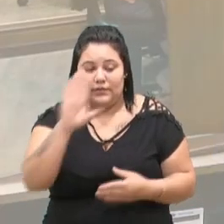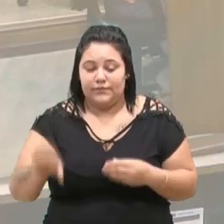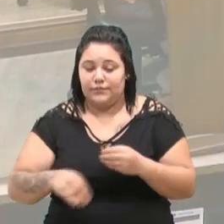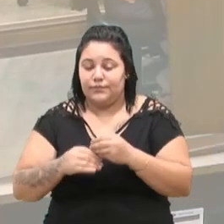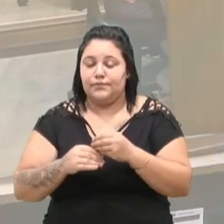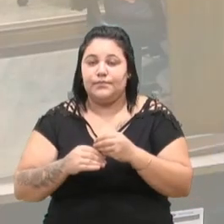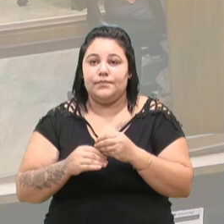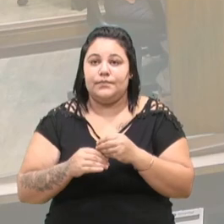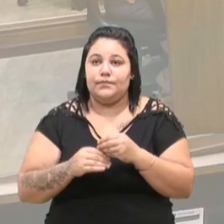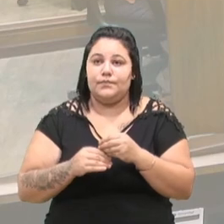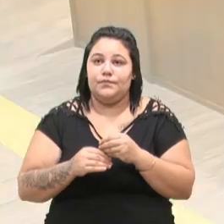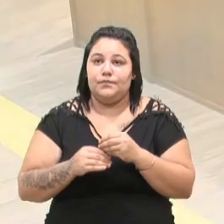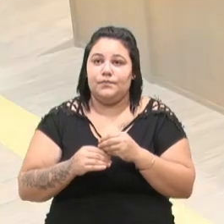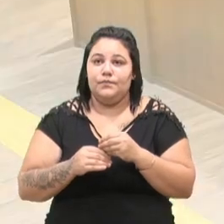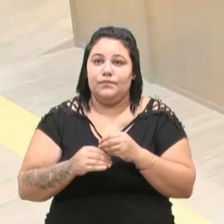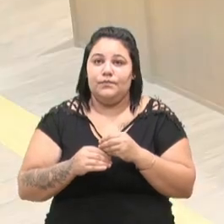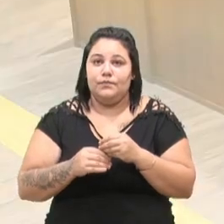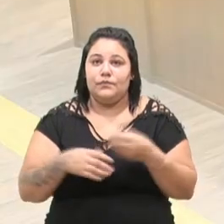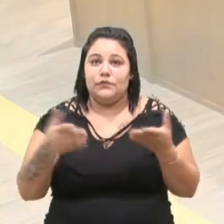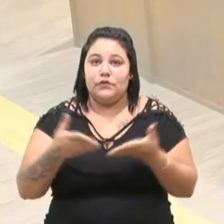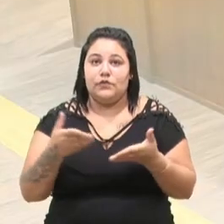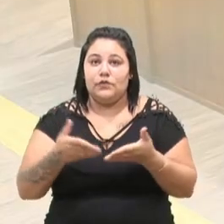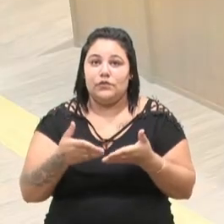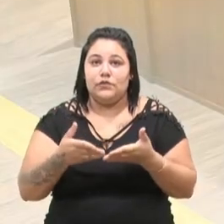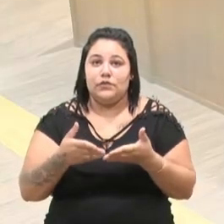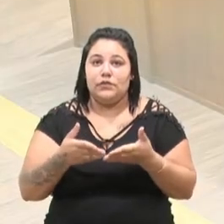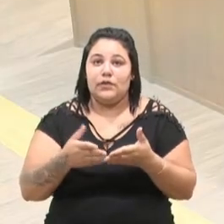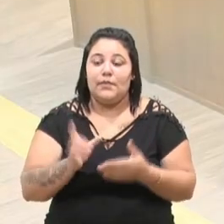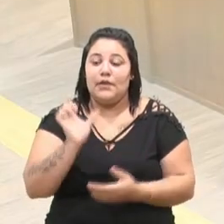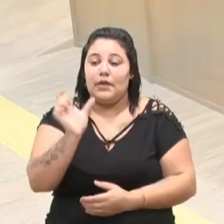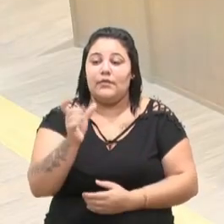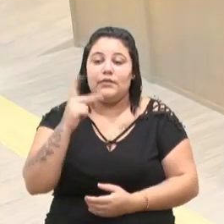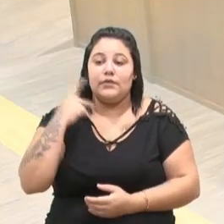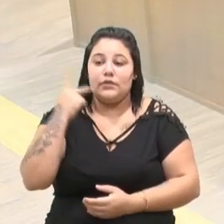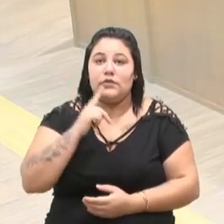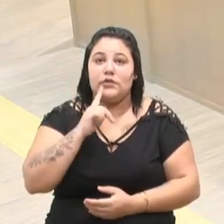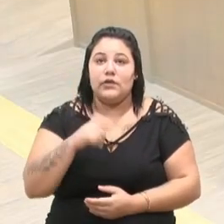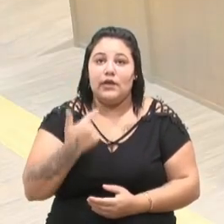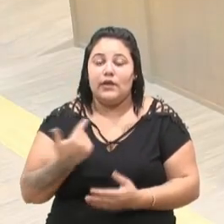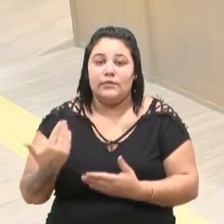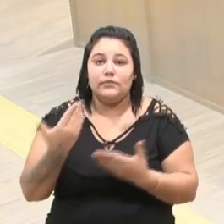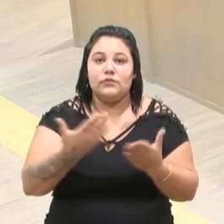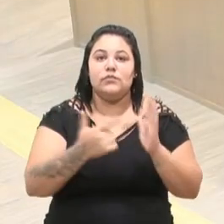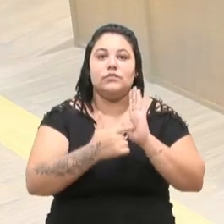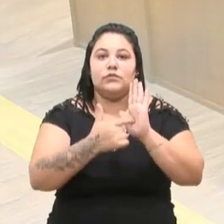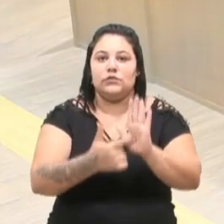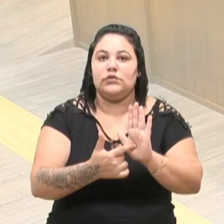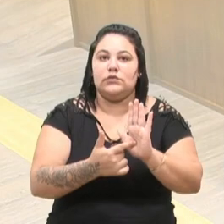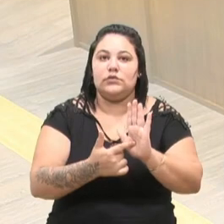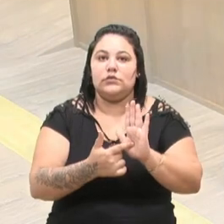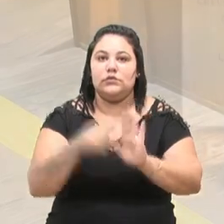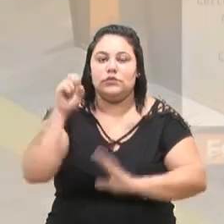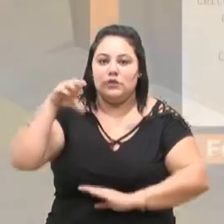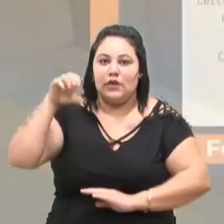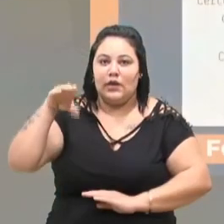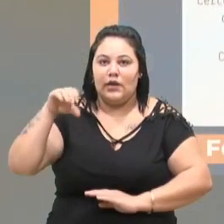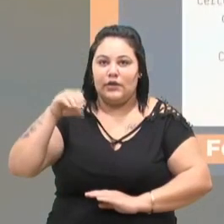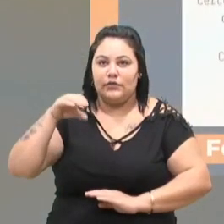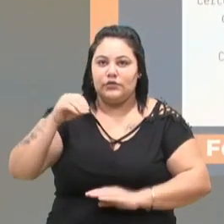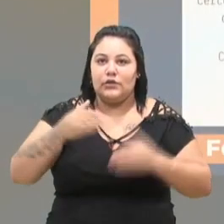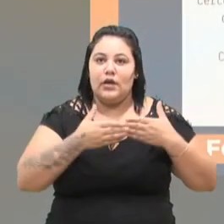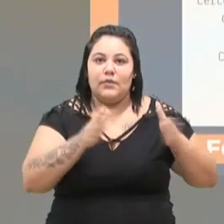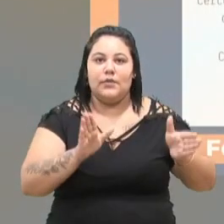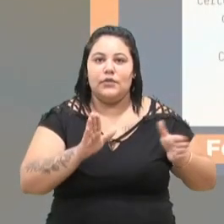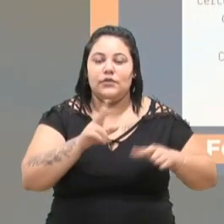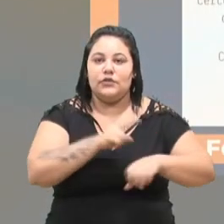Lucas. Eu só, antes de passar a palavra à vereadora Gladys, eu trouxe aqui um slide sobre abertura de vagas novas